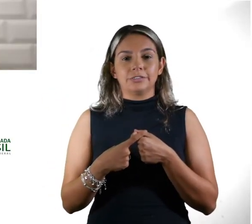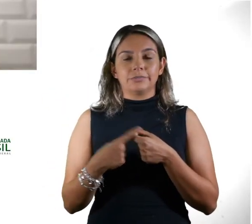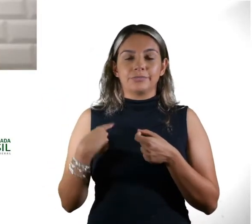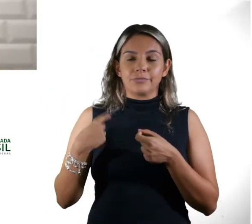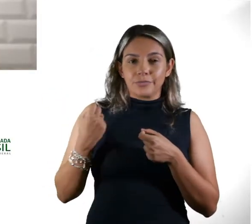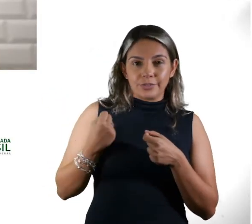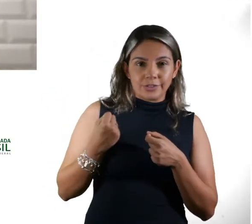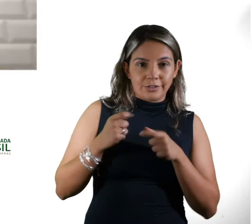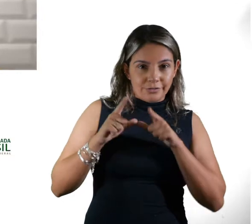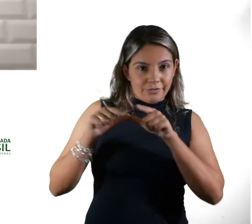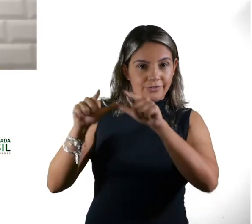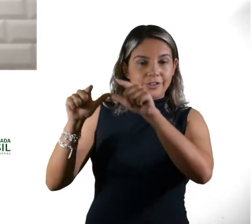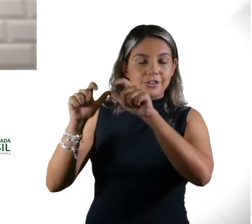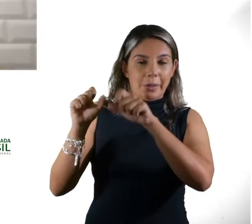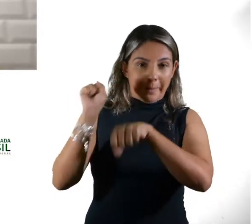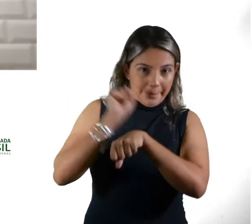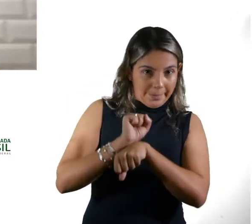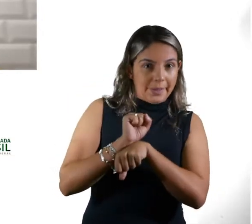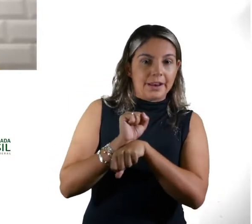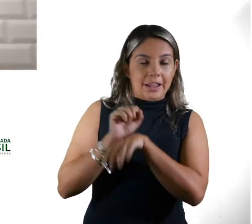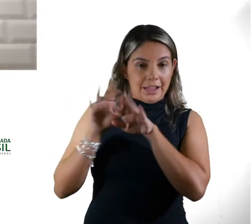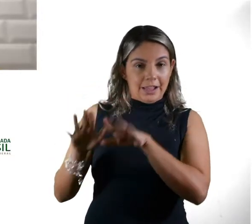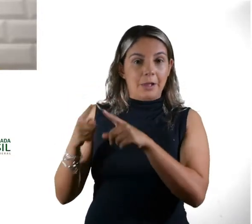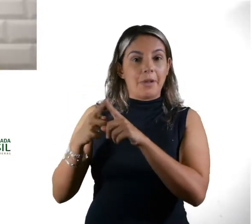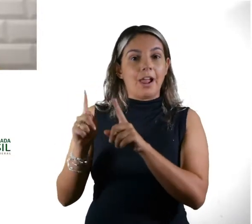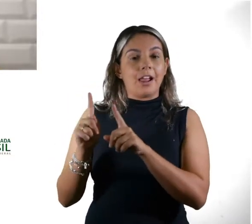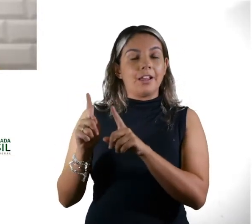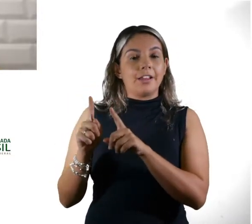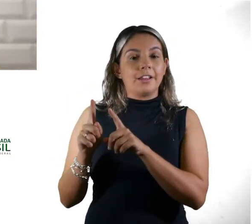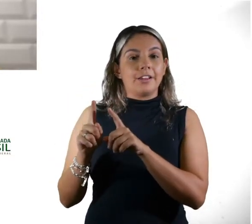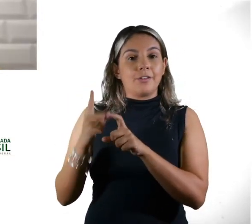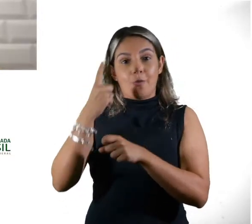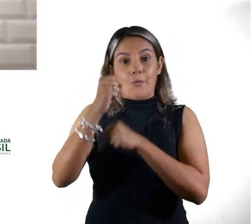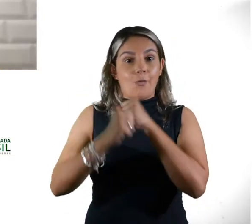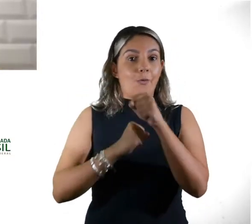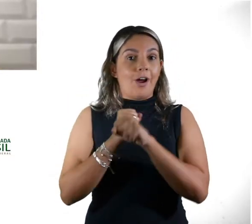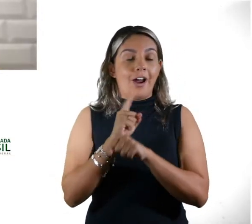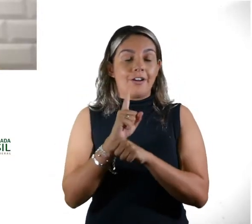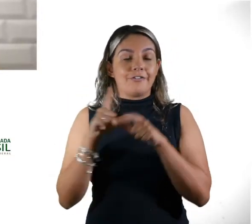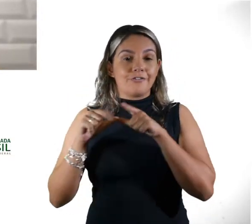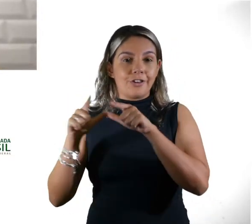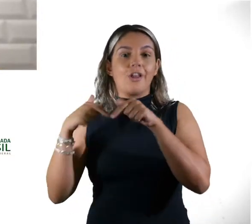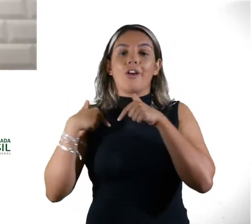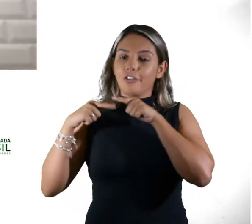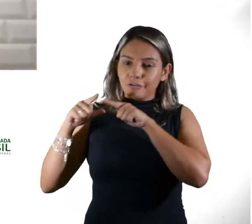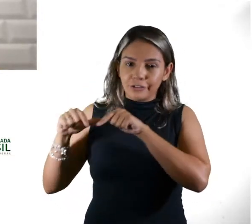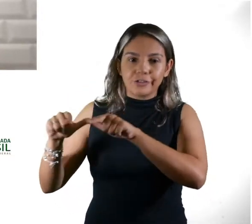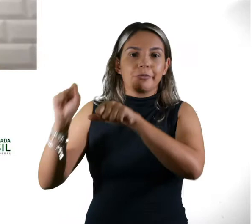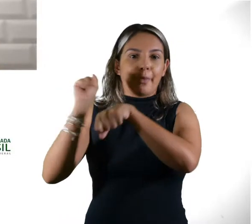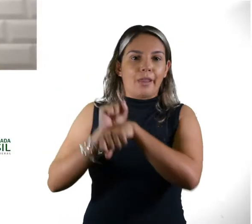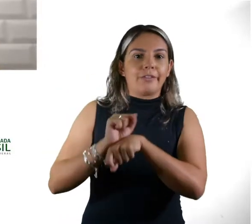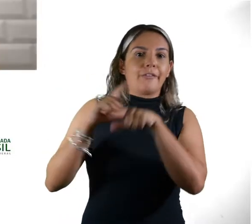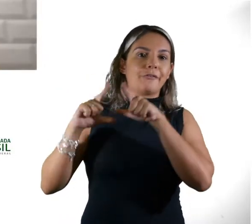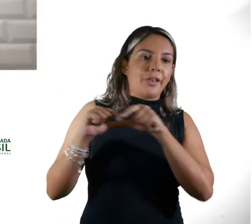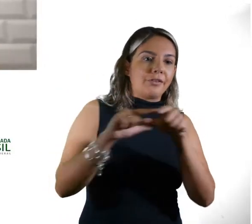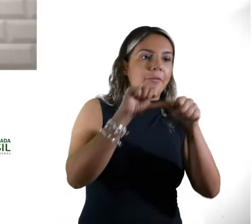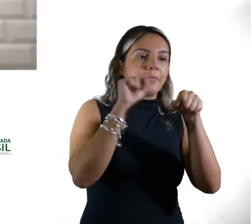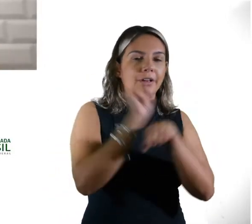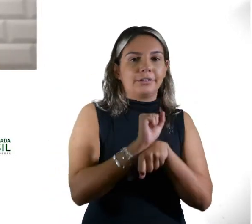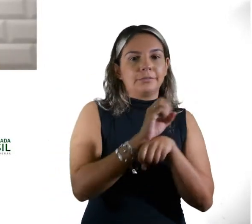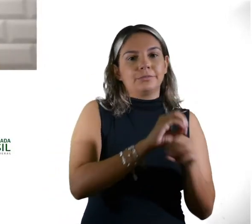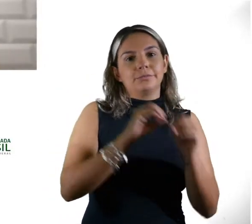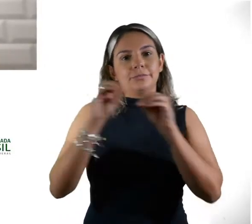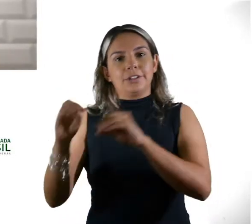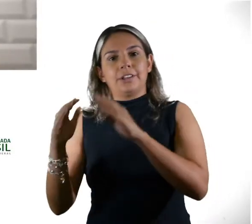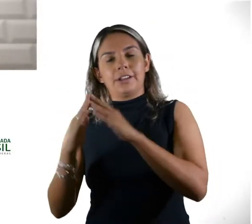viajar, não com mais tempo parado, é verdade, mas não como o Walter, que está há um ano sem viajar. Eu fui viajando, não é? E mudando de